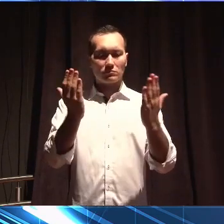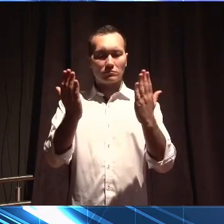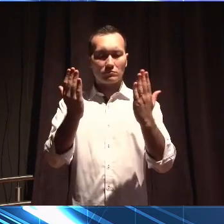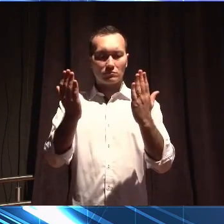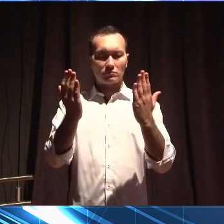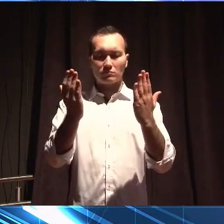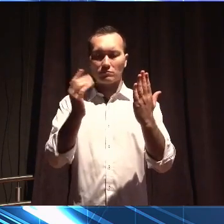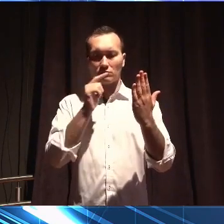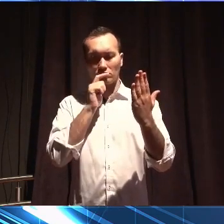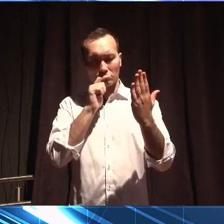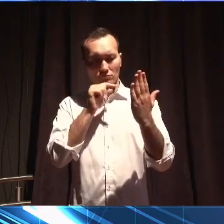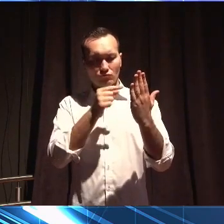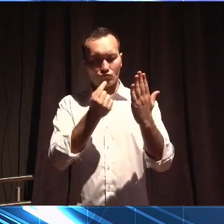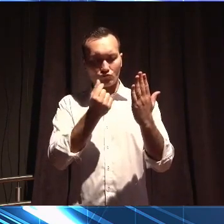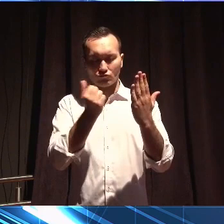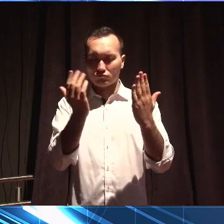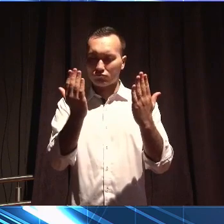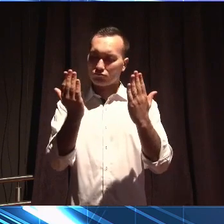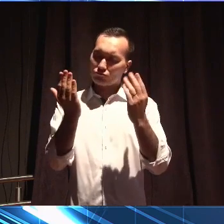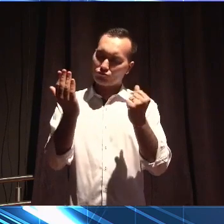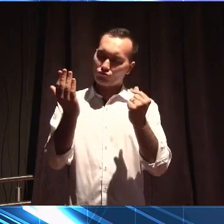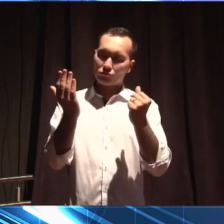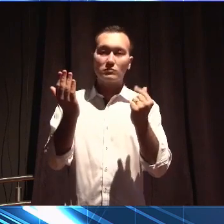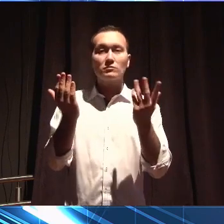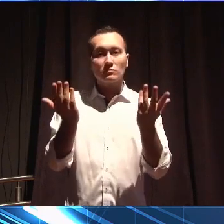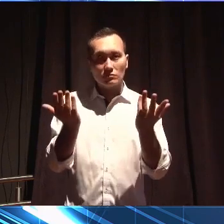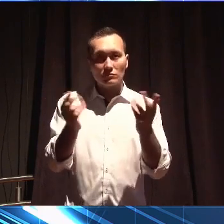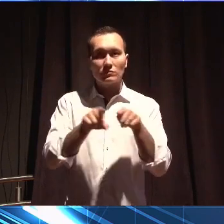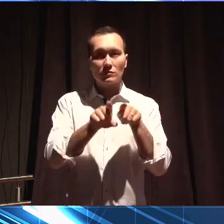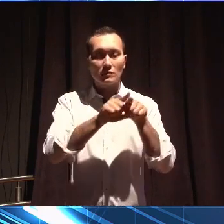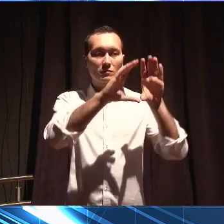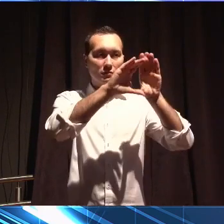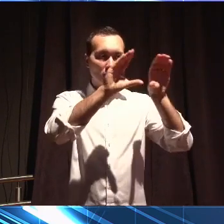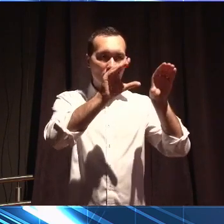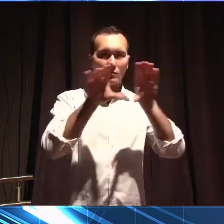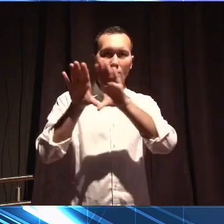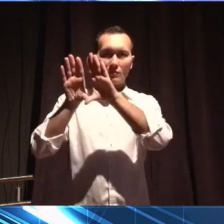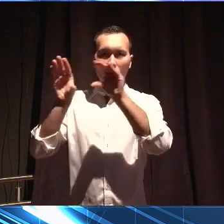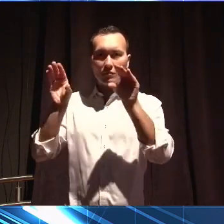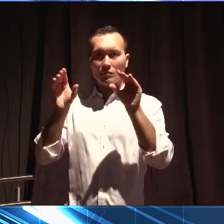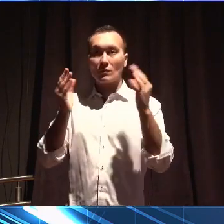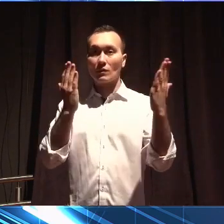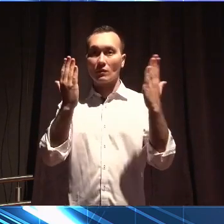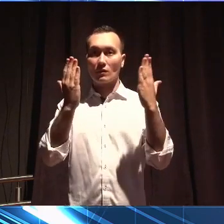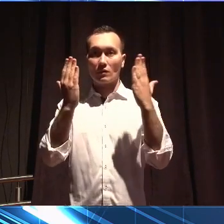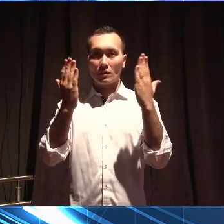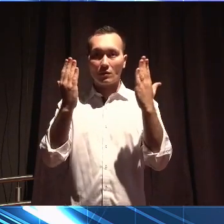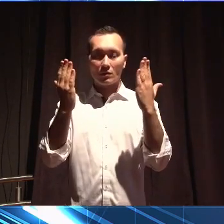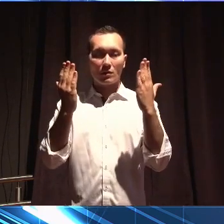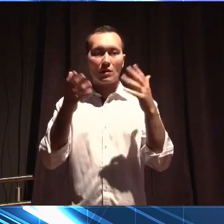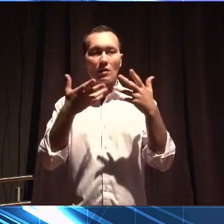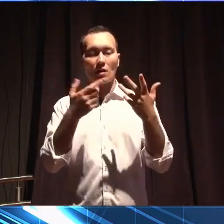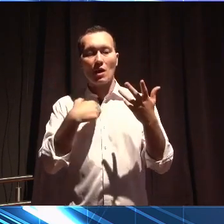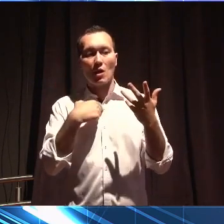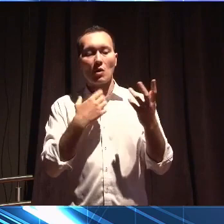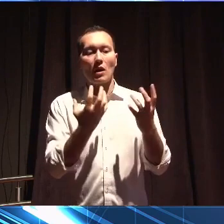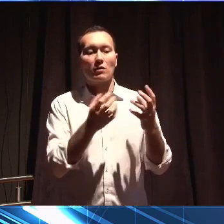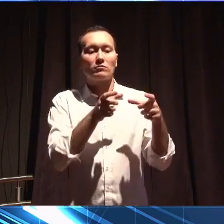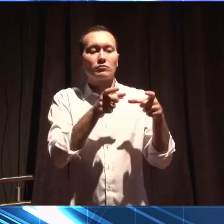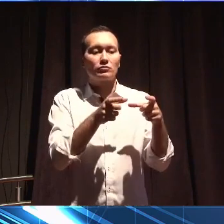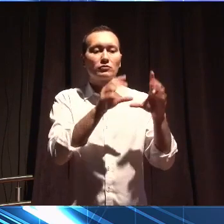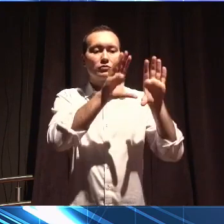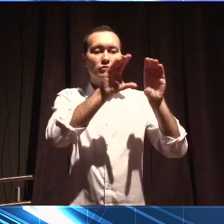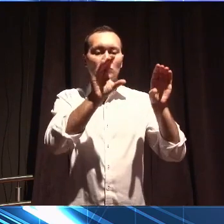preço. Você também consegue comparar o preço entre as clouds, por exemplo, eu tenho a opção aqui de ter um ambiente multi-cloud. Então,